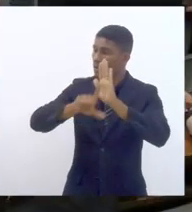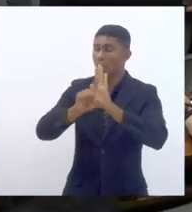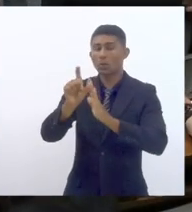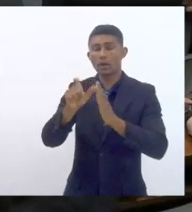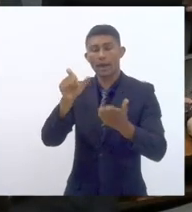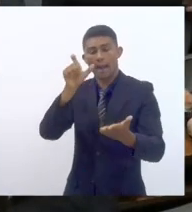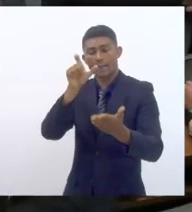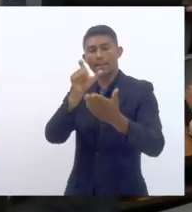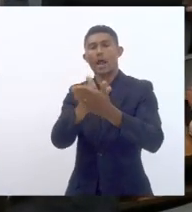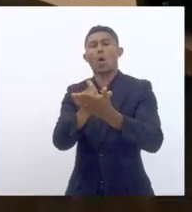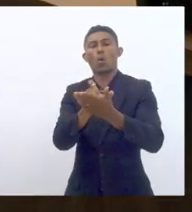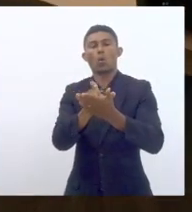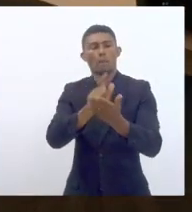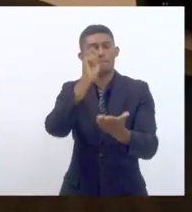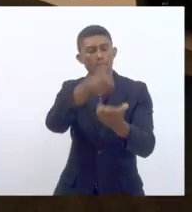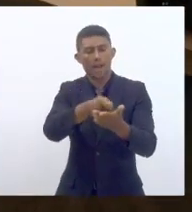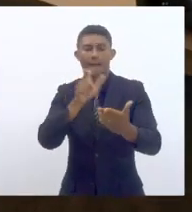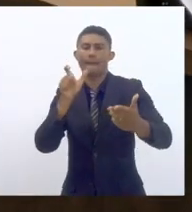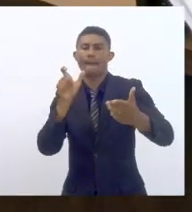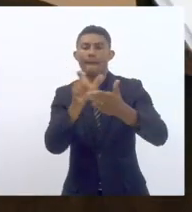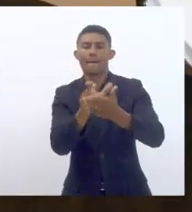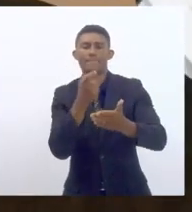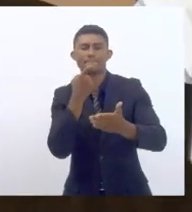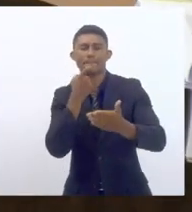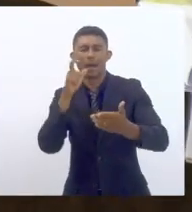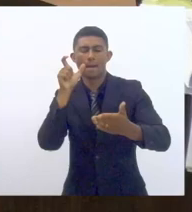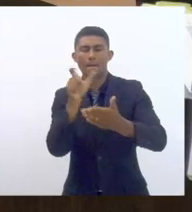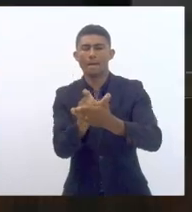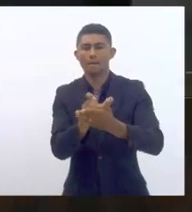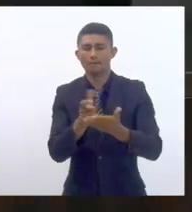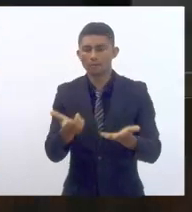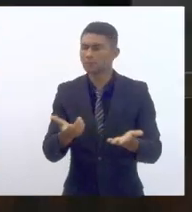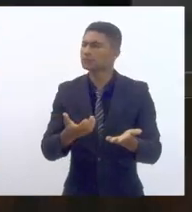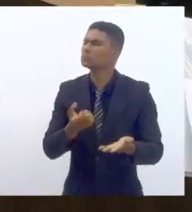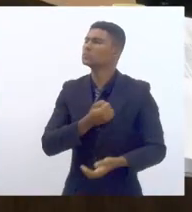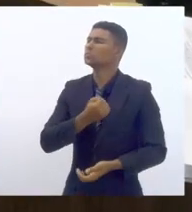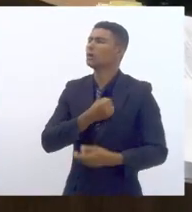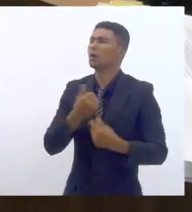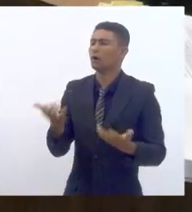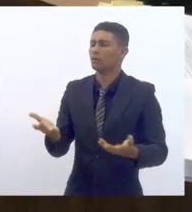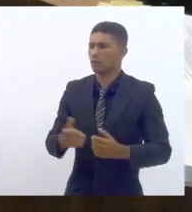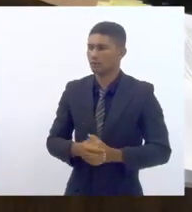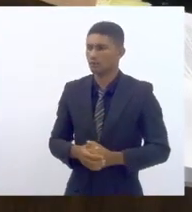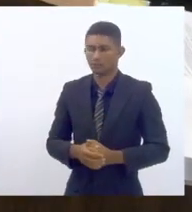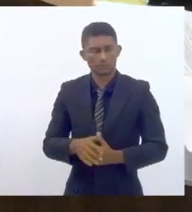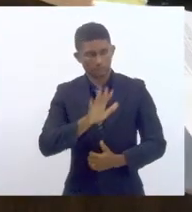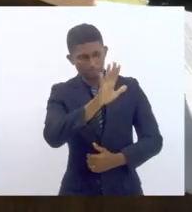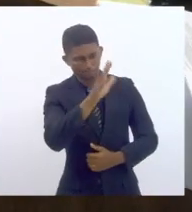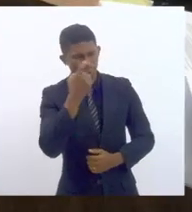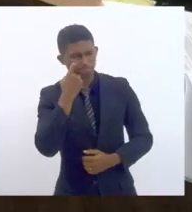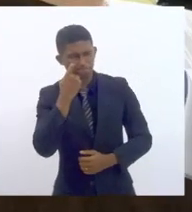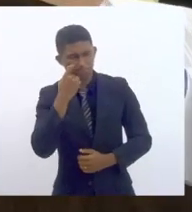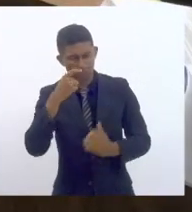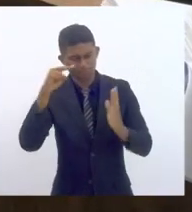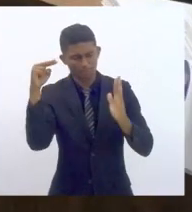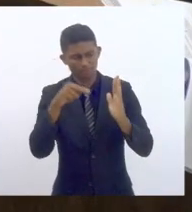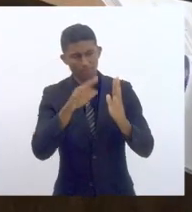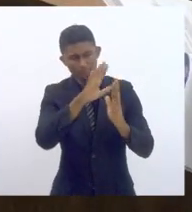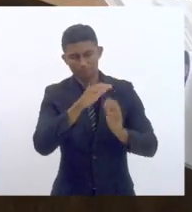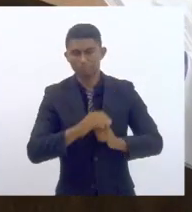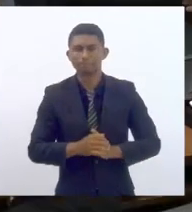Também está combinada a... Qual é o número dele, deputado? A retirada de pauta. Um minutinho que eu vou lhe dizer.